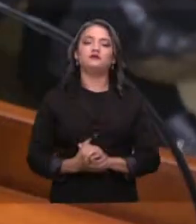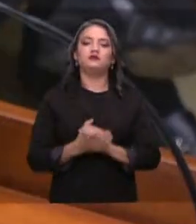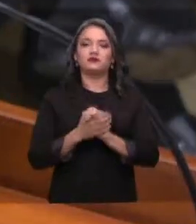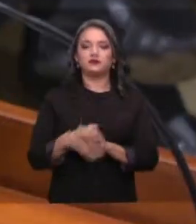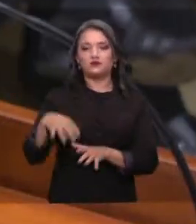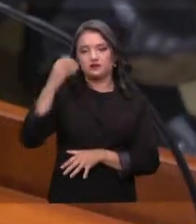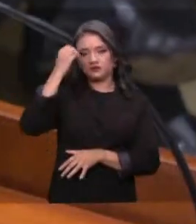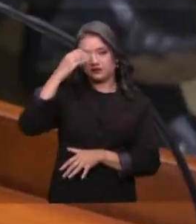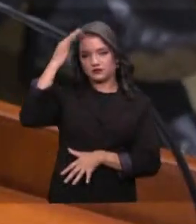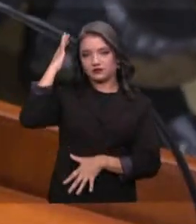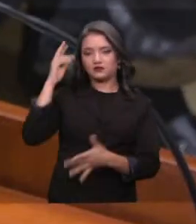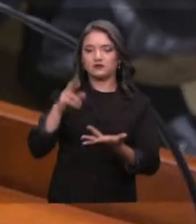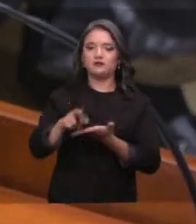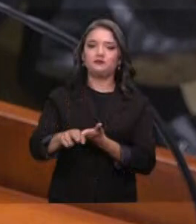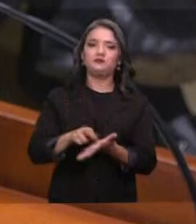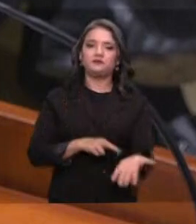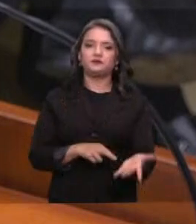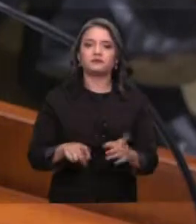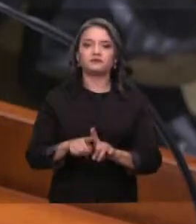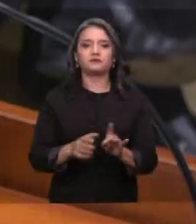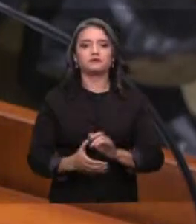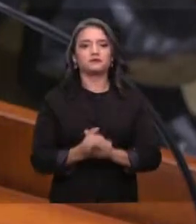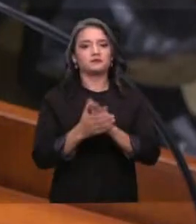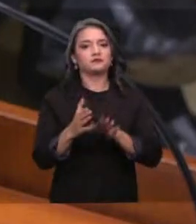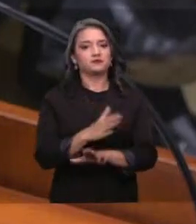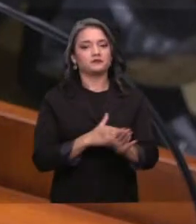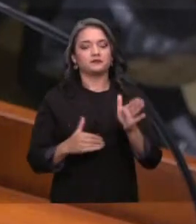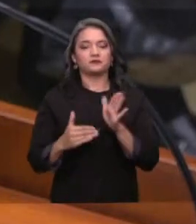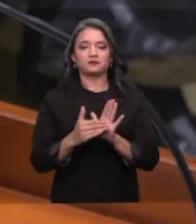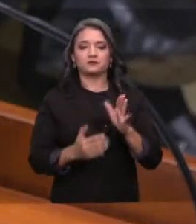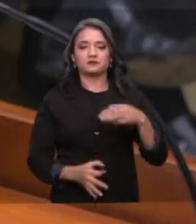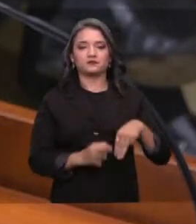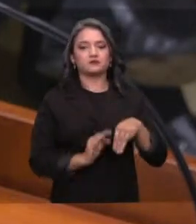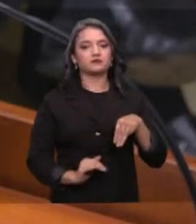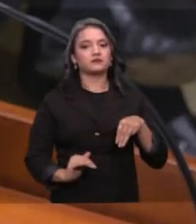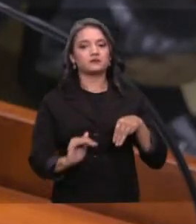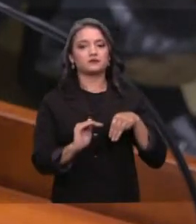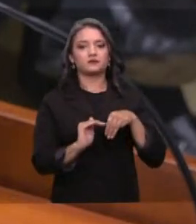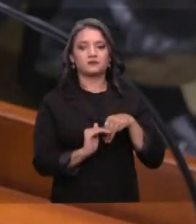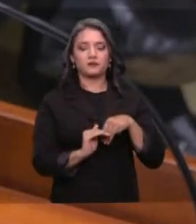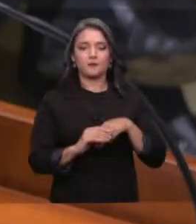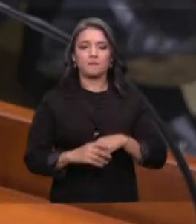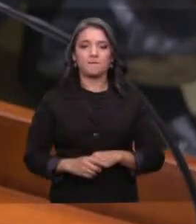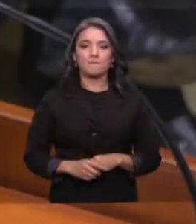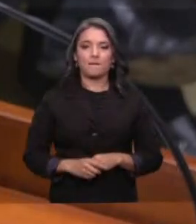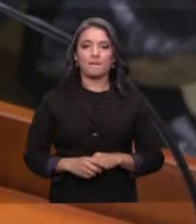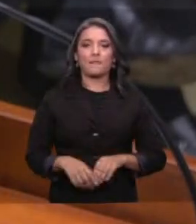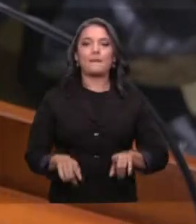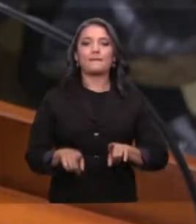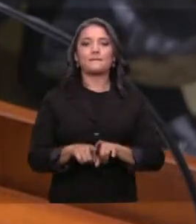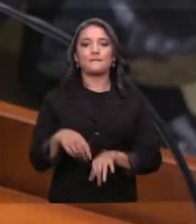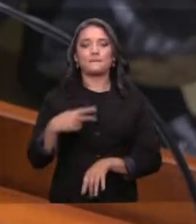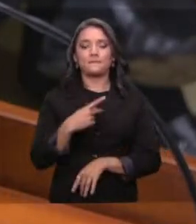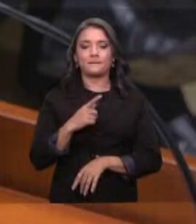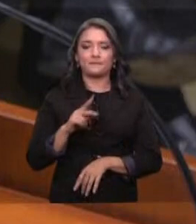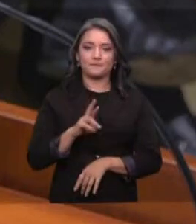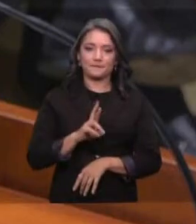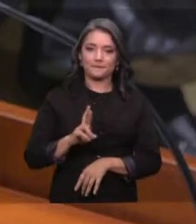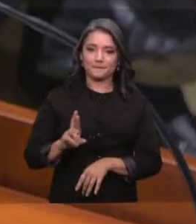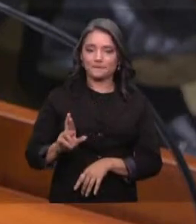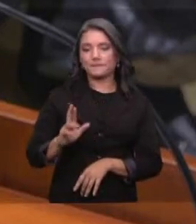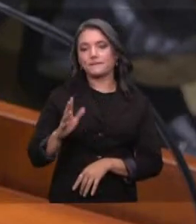diretas, excelentíssimos senhores ministros, excelentíssimo senhor procurador-geral da República, colegas advogados,